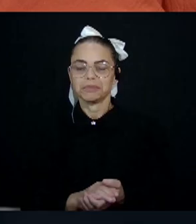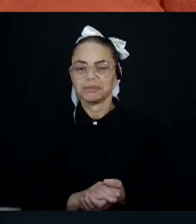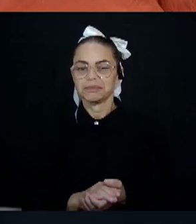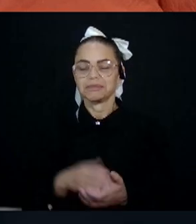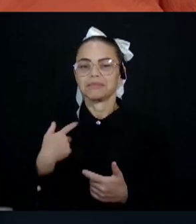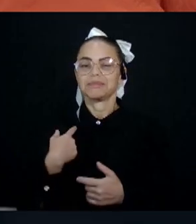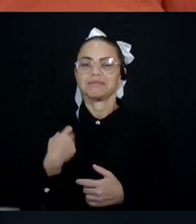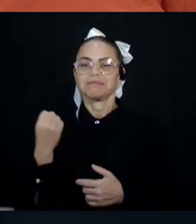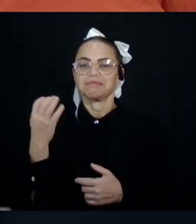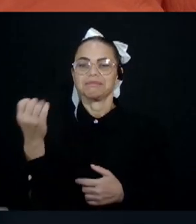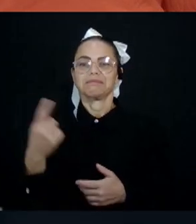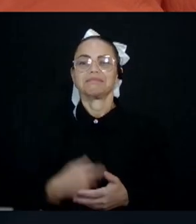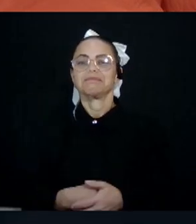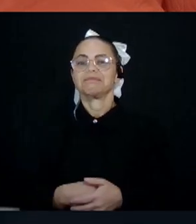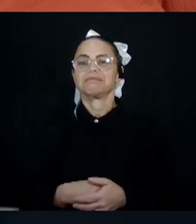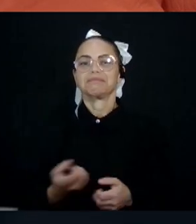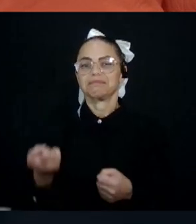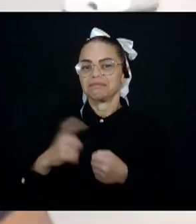pós-viagem. Gratidão.